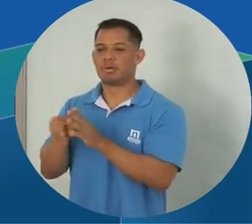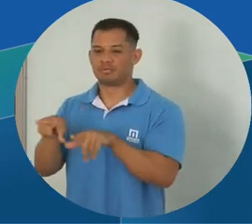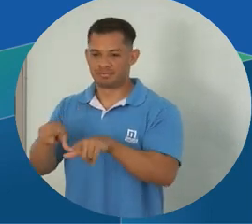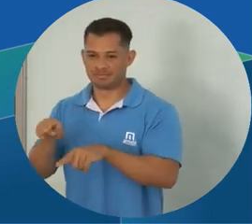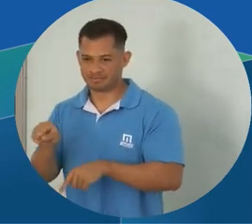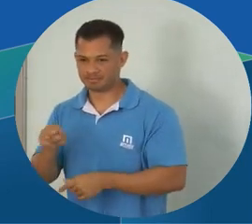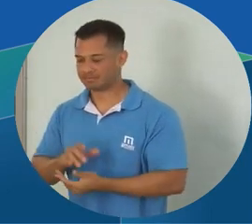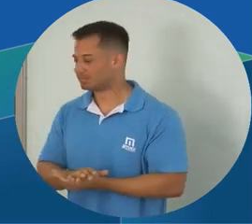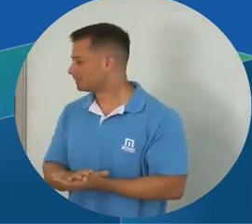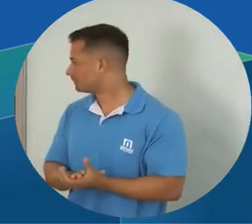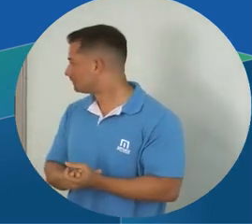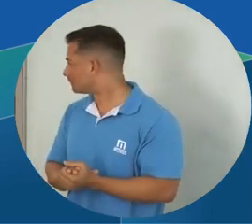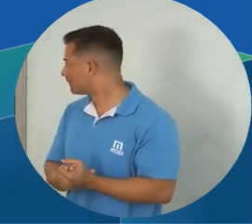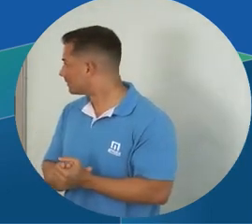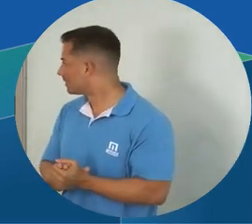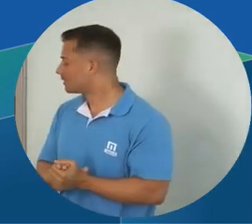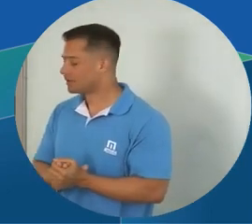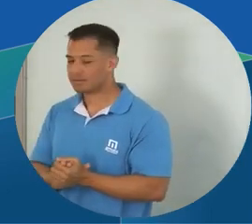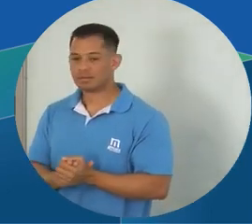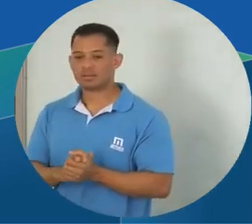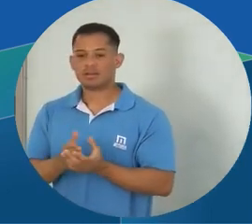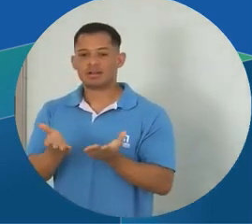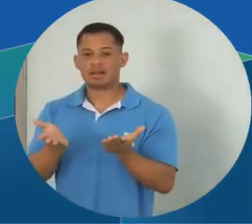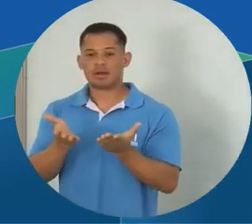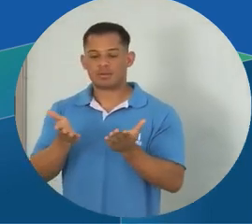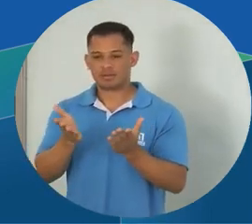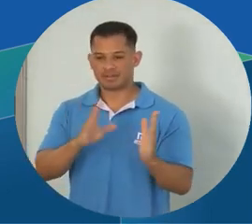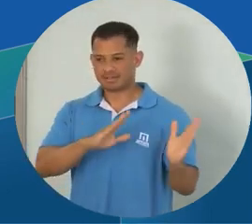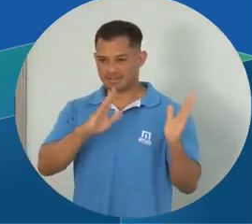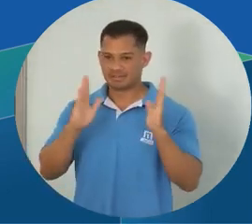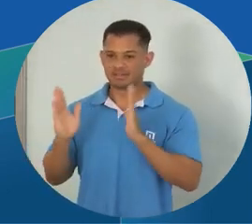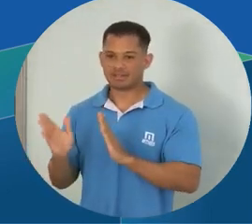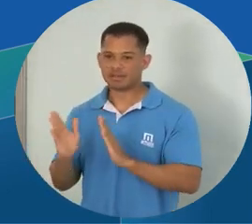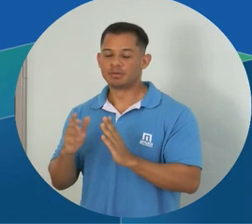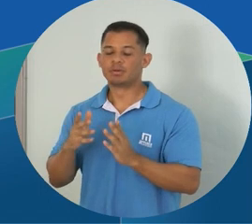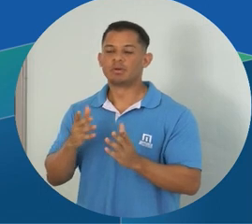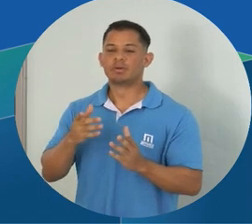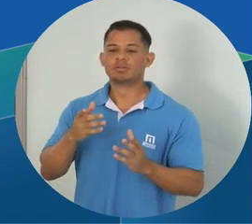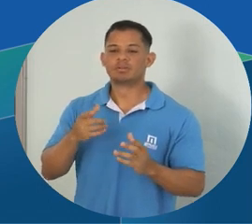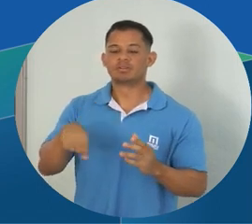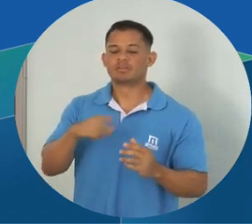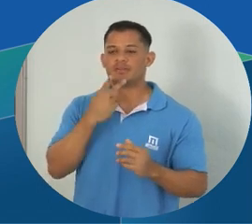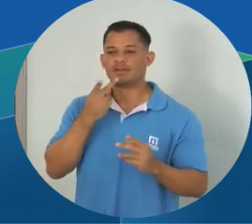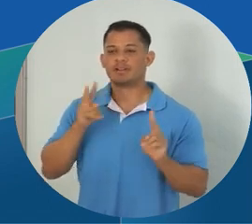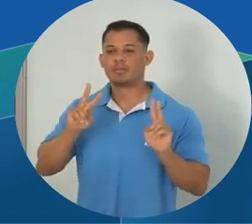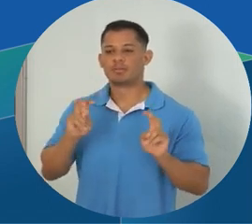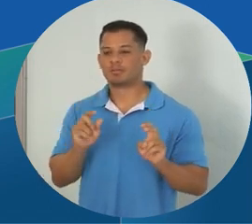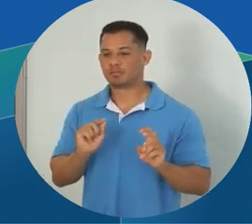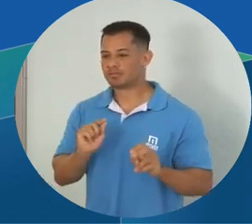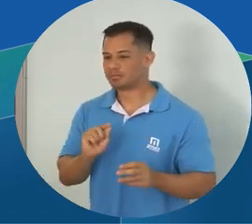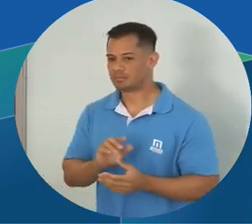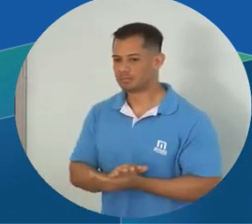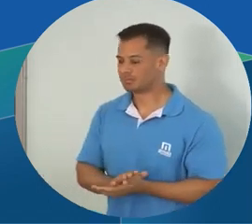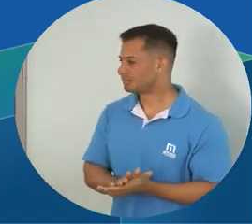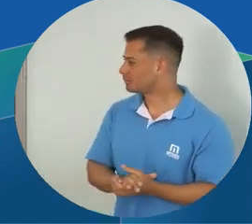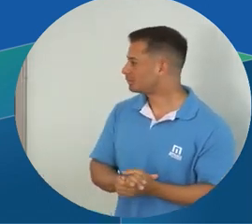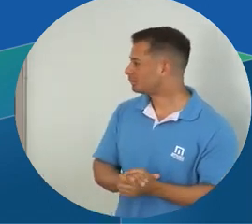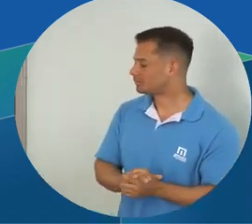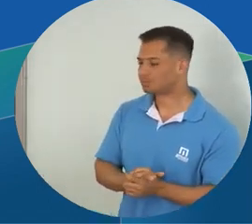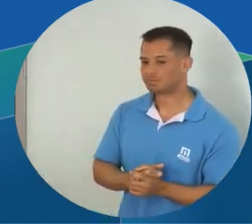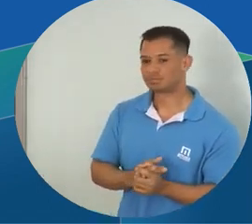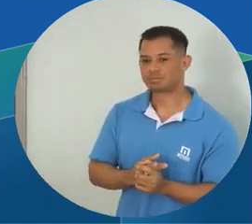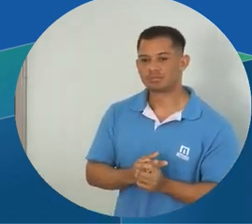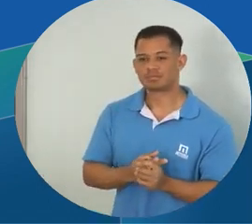E agora, seguindo, a gente acaba falando um pouco aqui do cenário